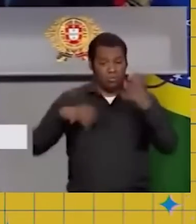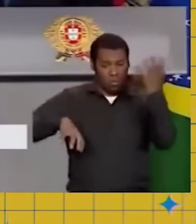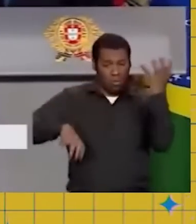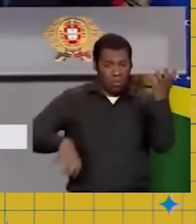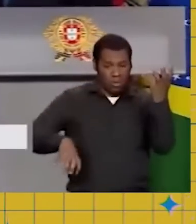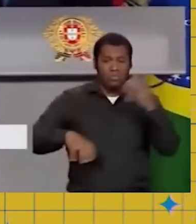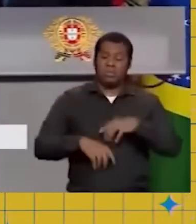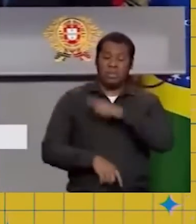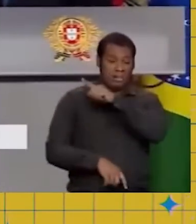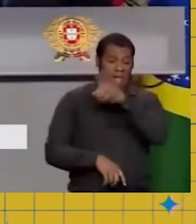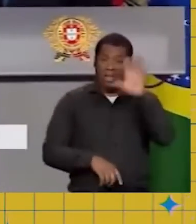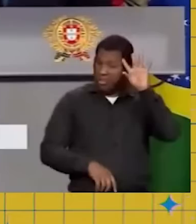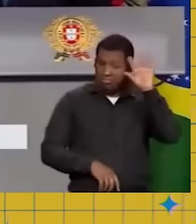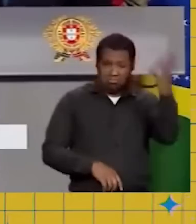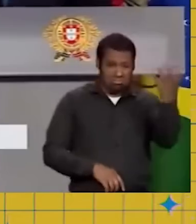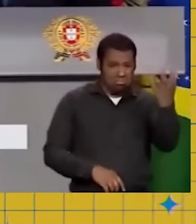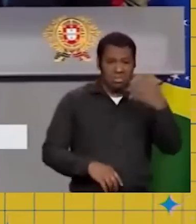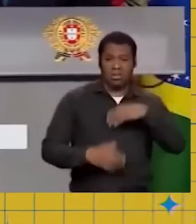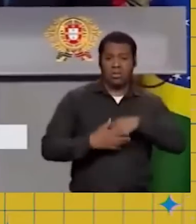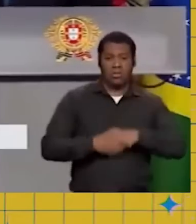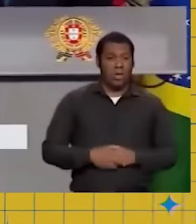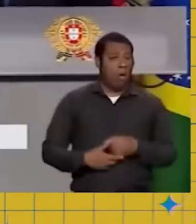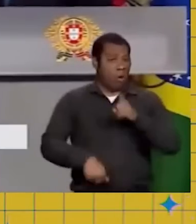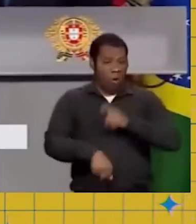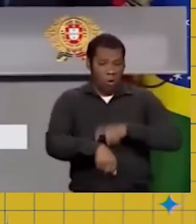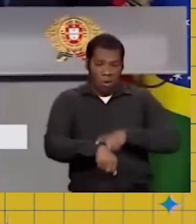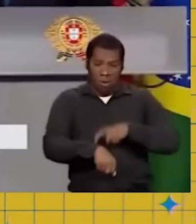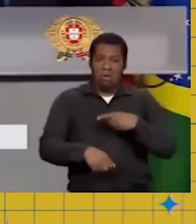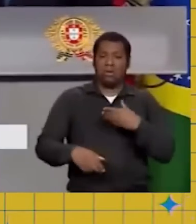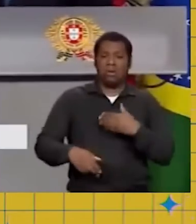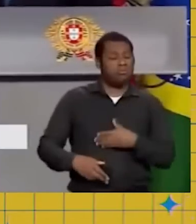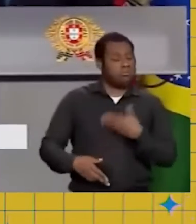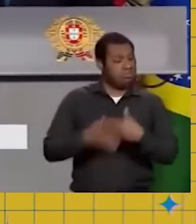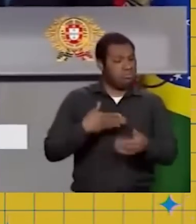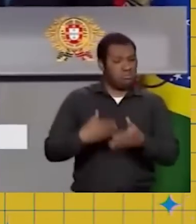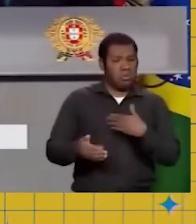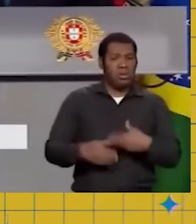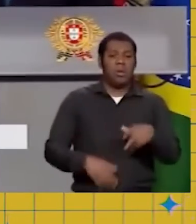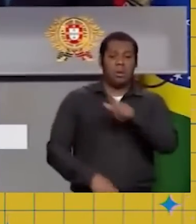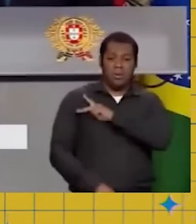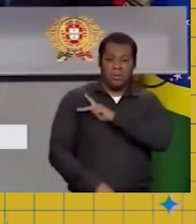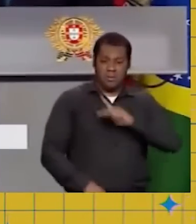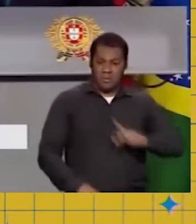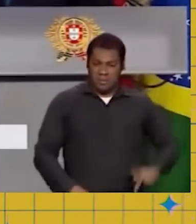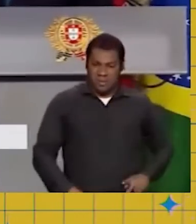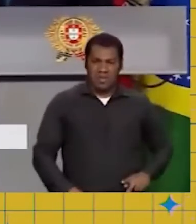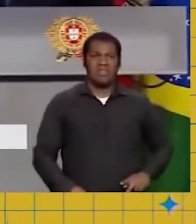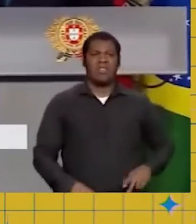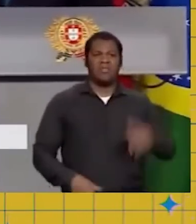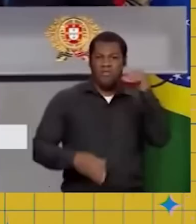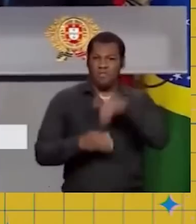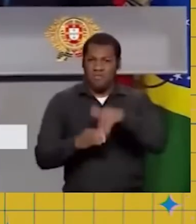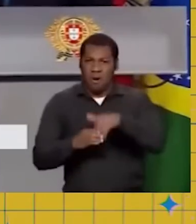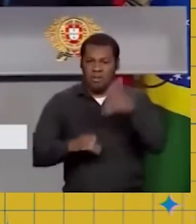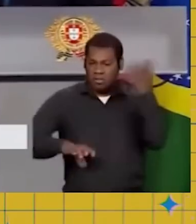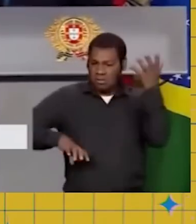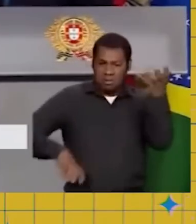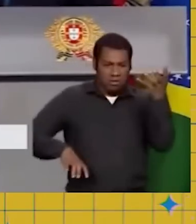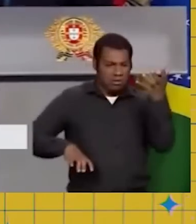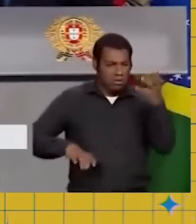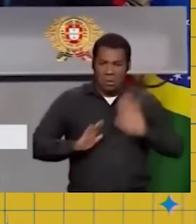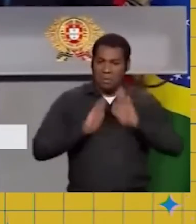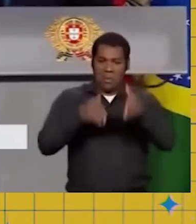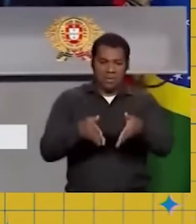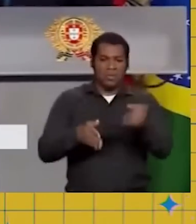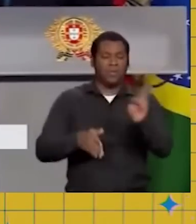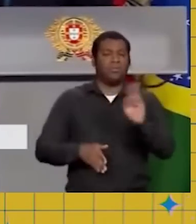ele decide na hora que ele quiser decidir, faça na hora que ele quiser fazer. O presidente da República não vota no Congresso Nacional. Eu não